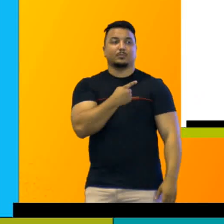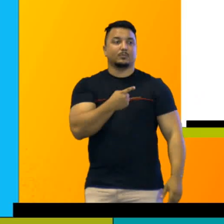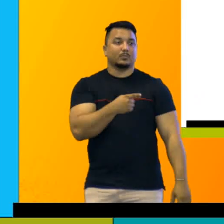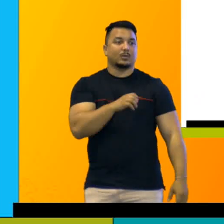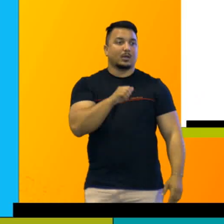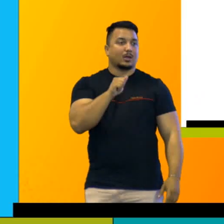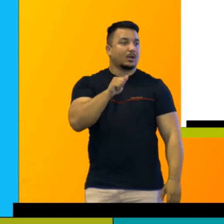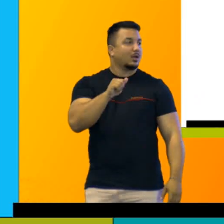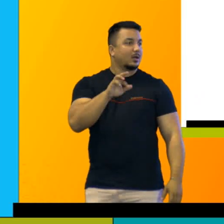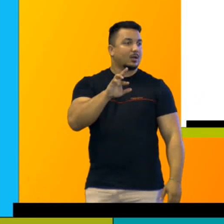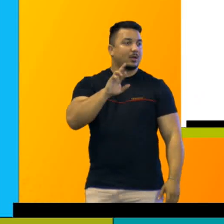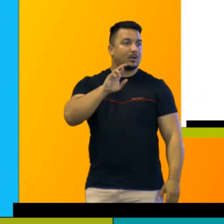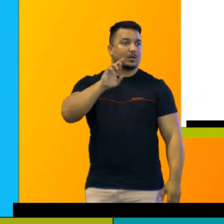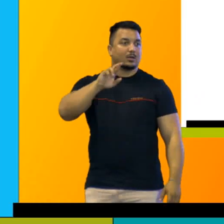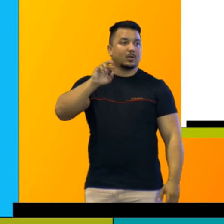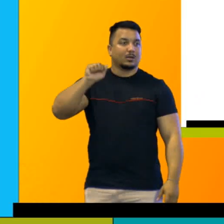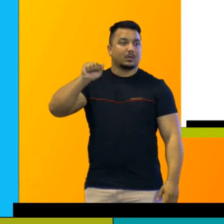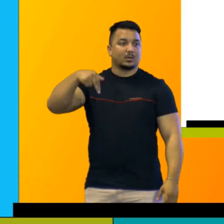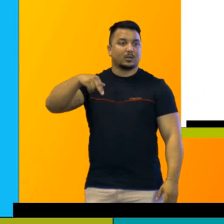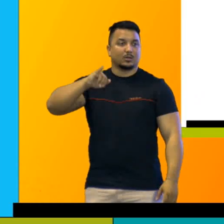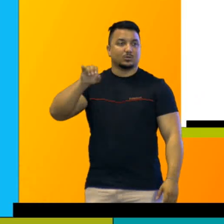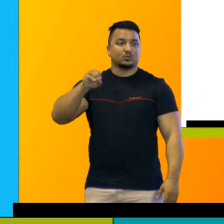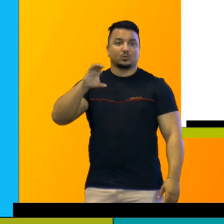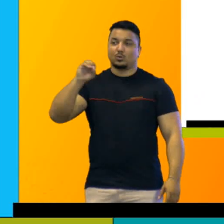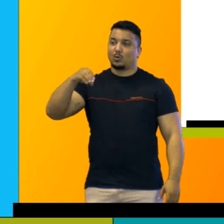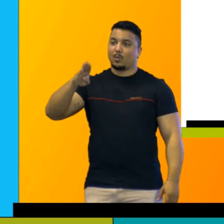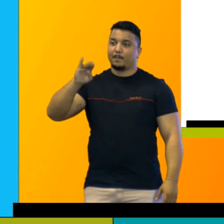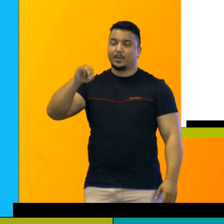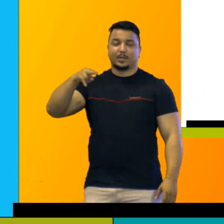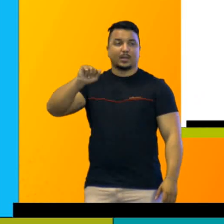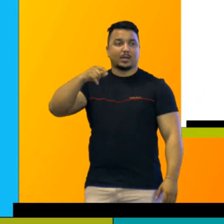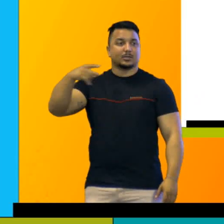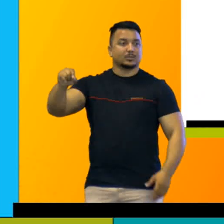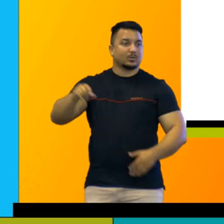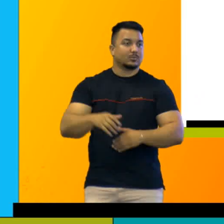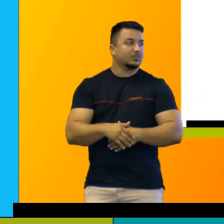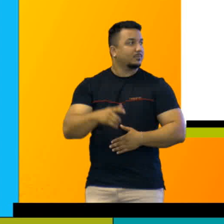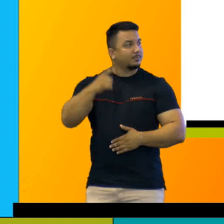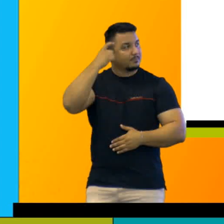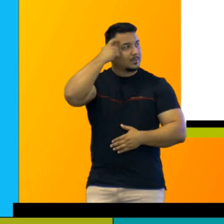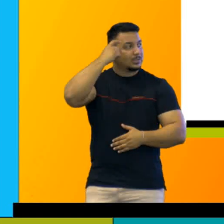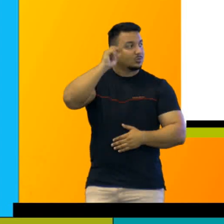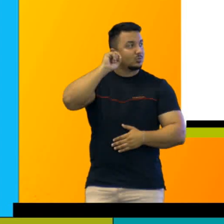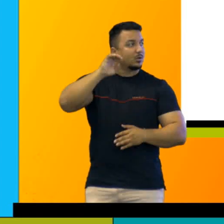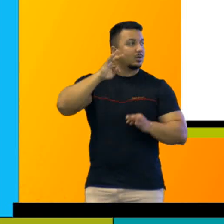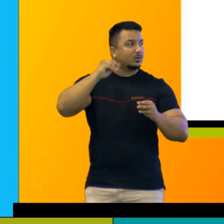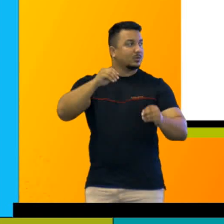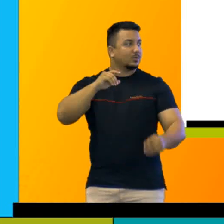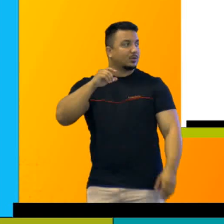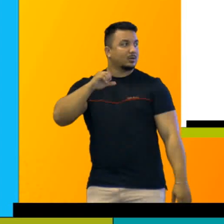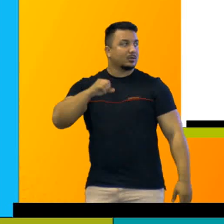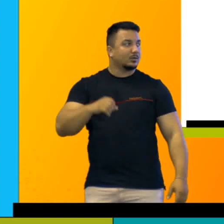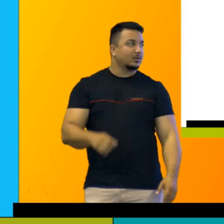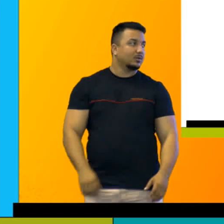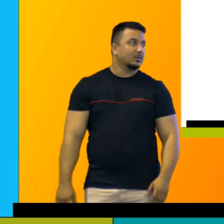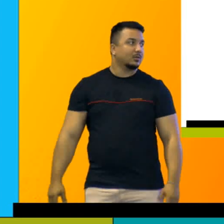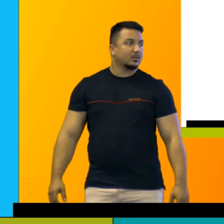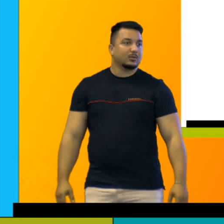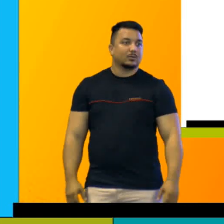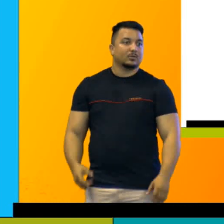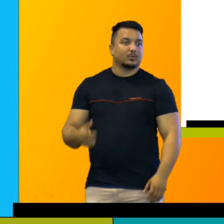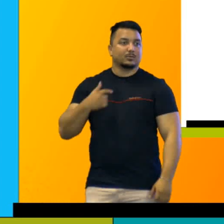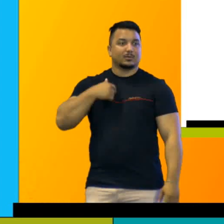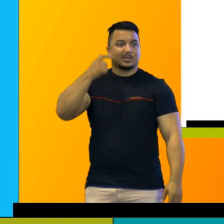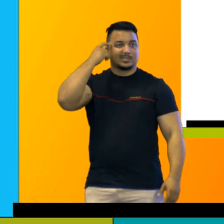Arranjo ou combinação, massa, é isso mesmo. Mas ela fala uma coisa que todo mundo pensa, ó. Professor, é arranjo ou combinação? Mas eu sempre